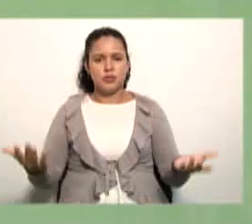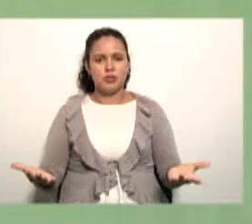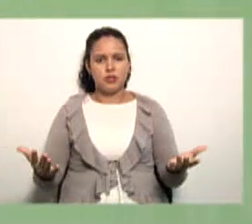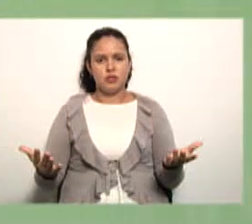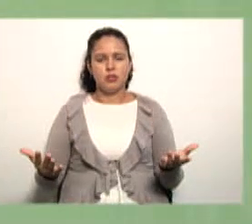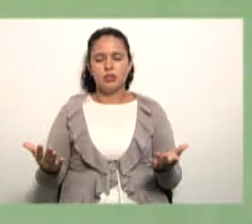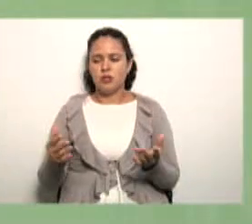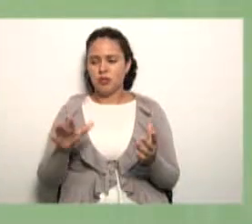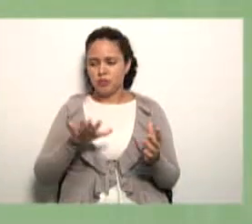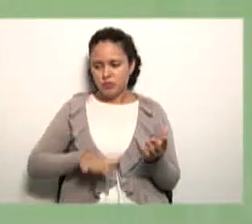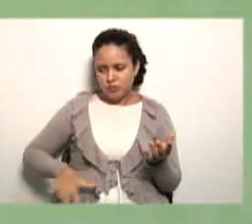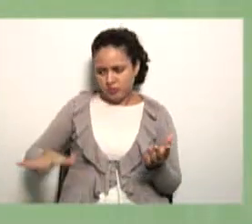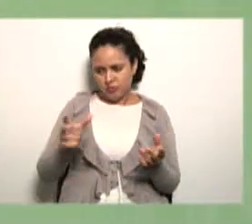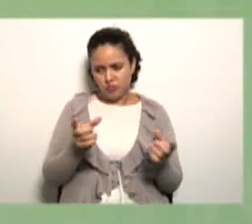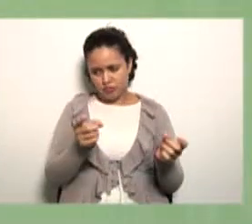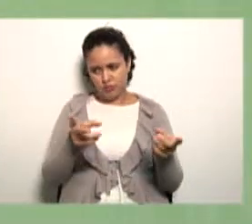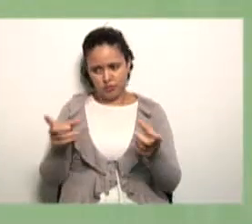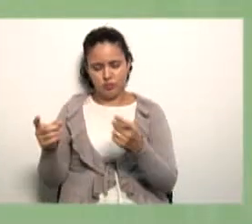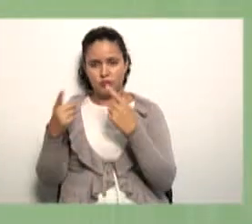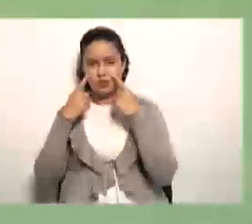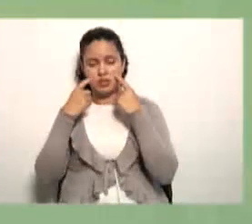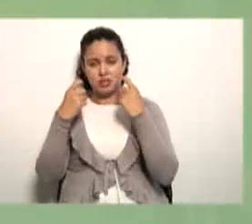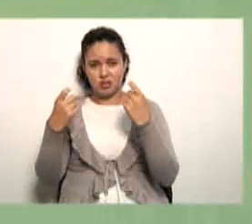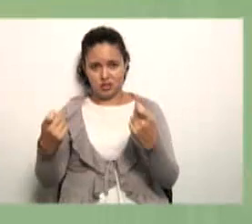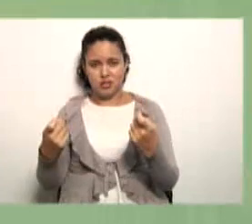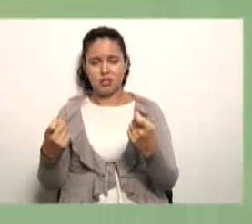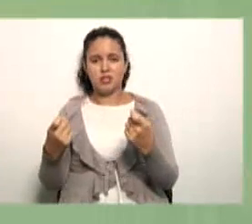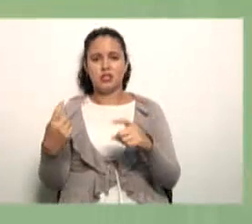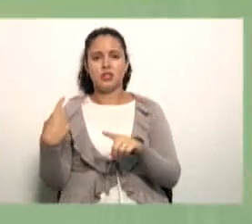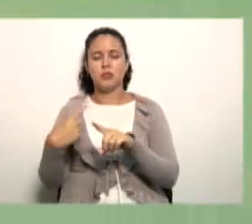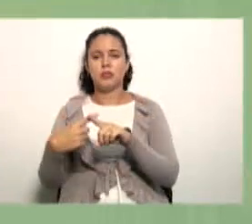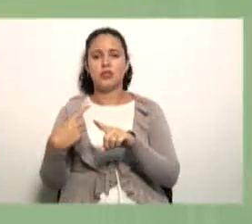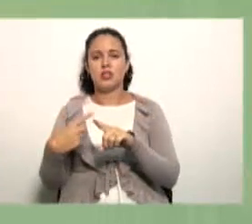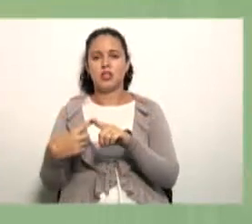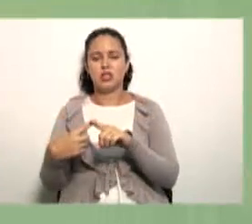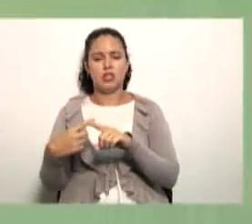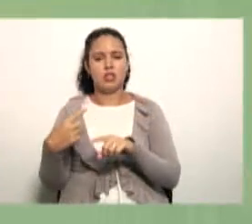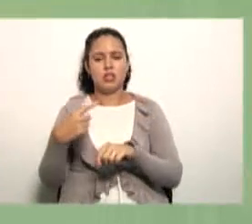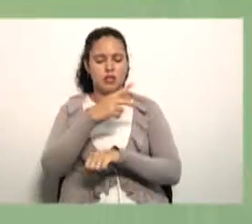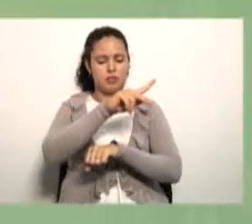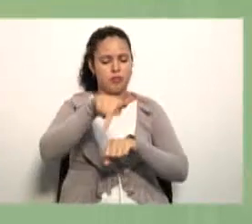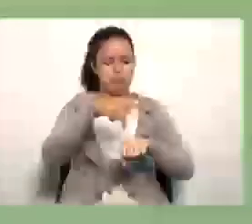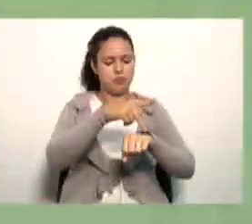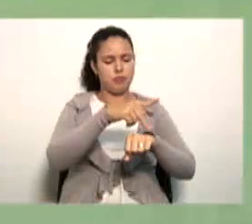em termos relações comerciais com outros países,